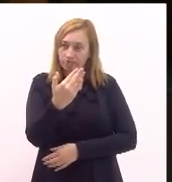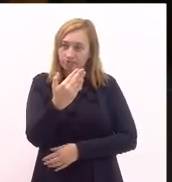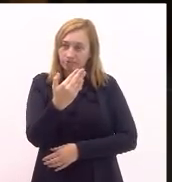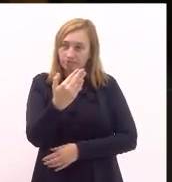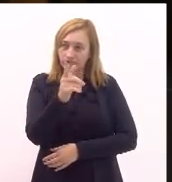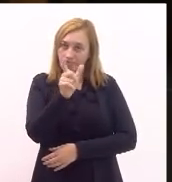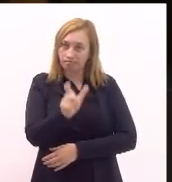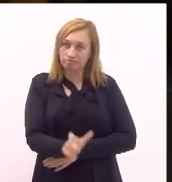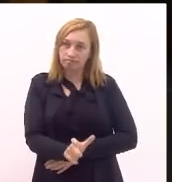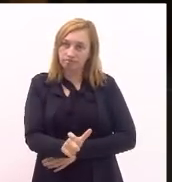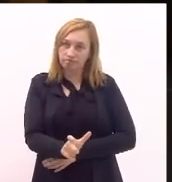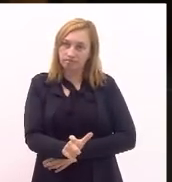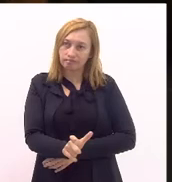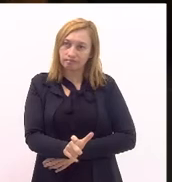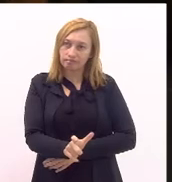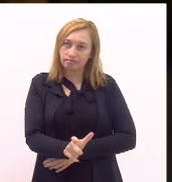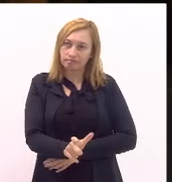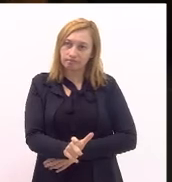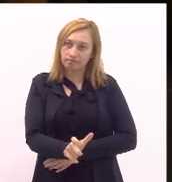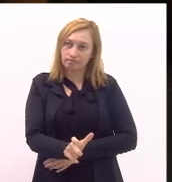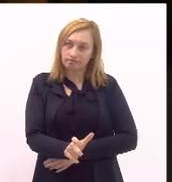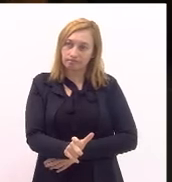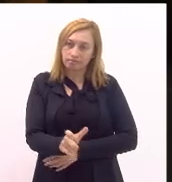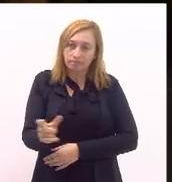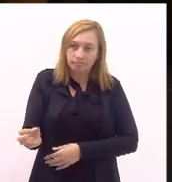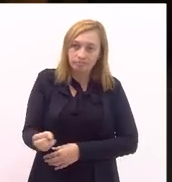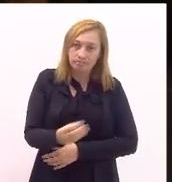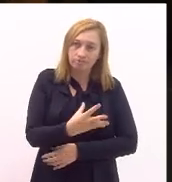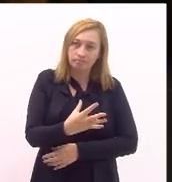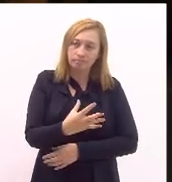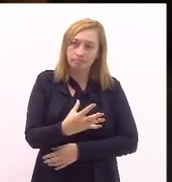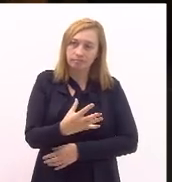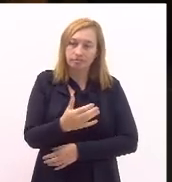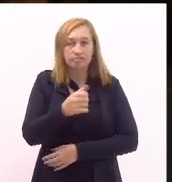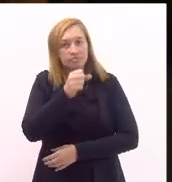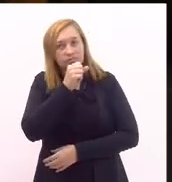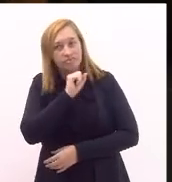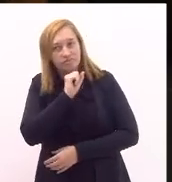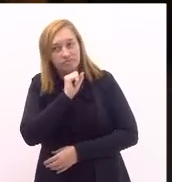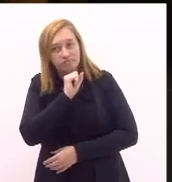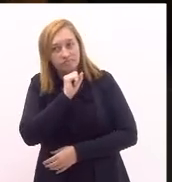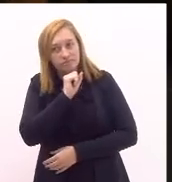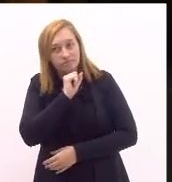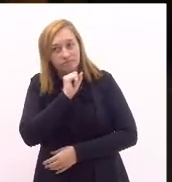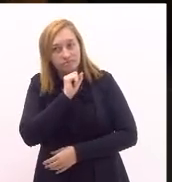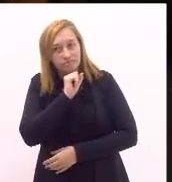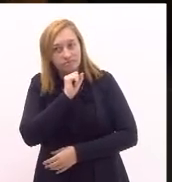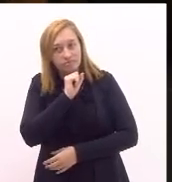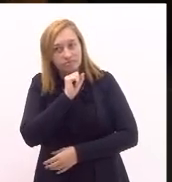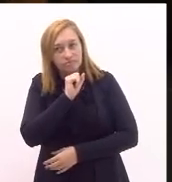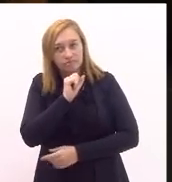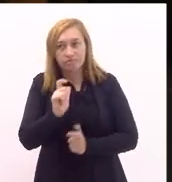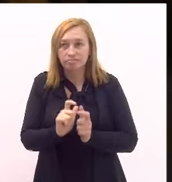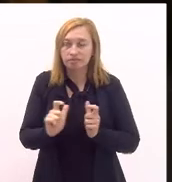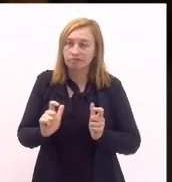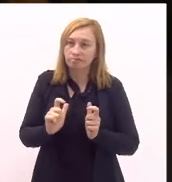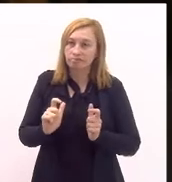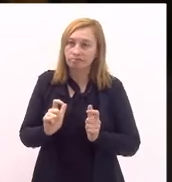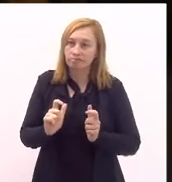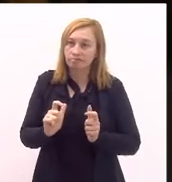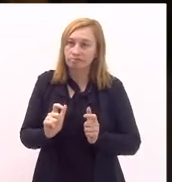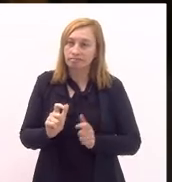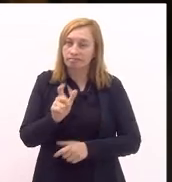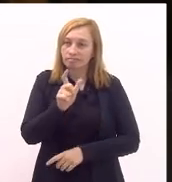se você e me tornar a sua mais nova minha mais velha Ah e por ser tão grande Generosa